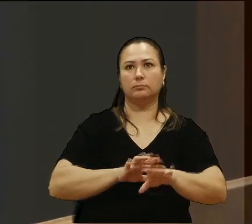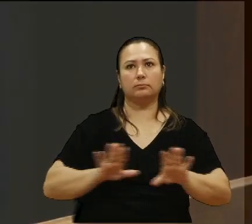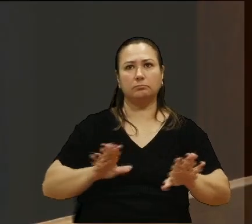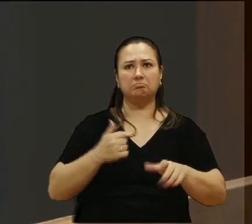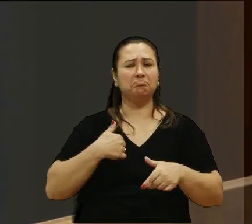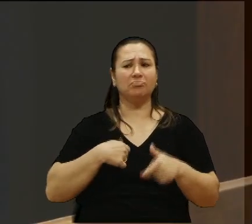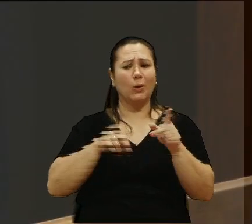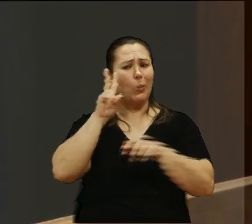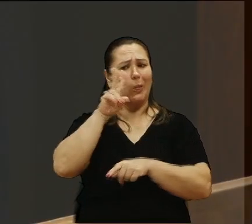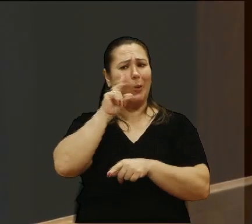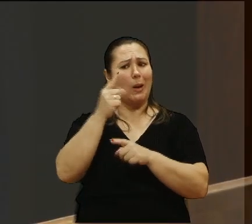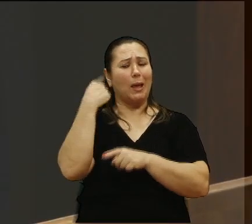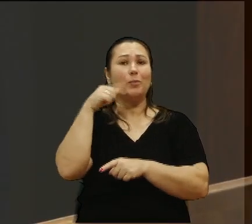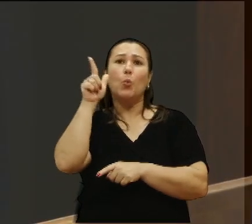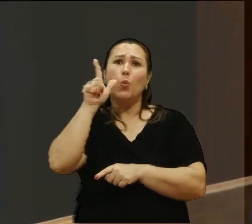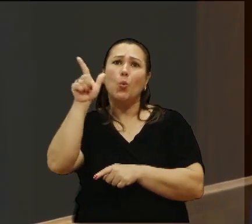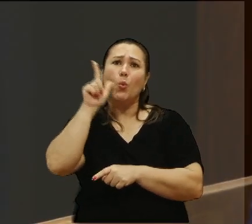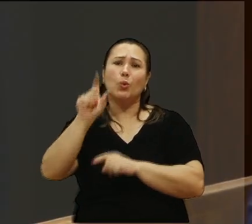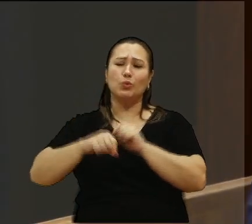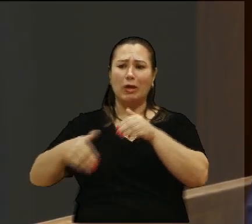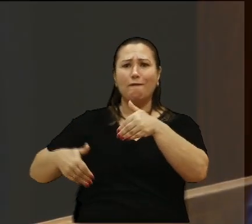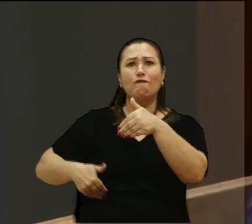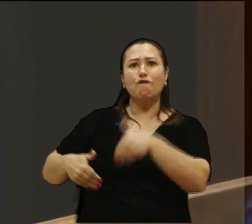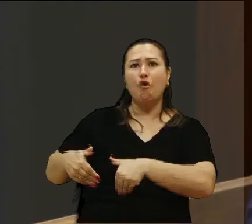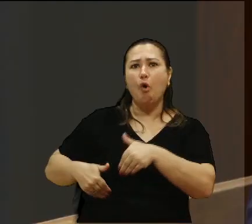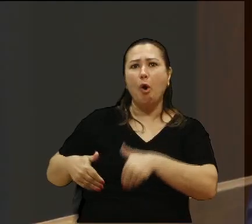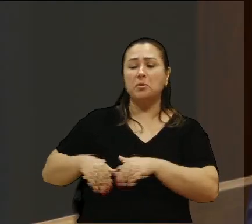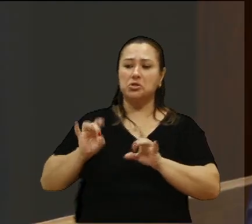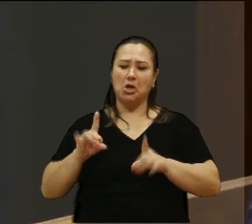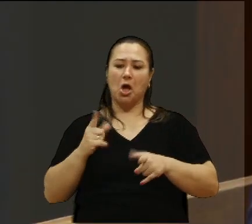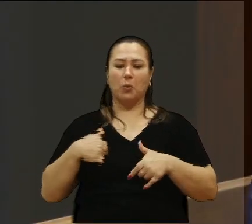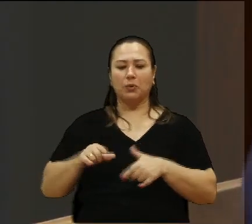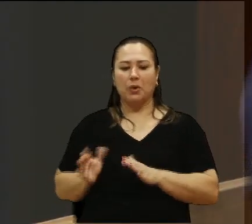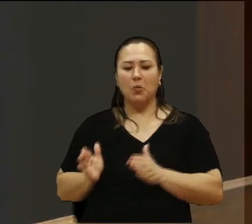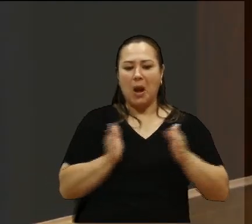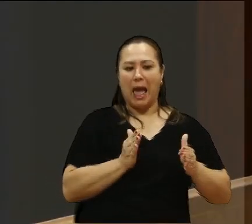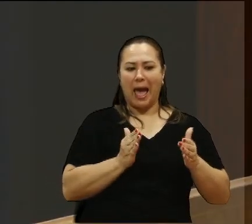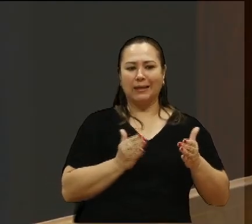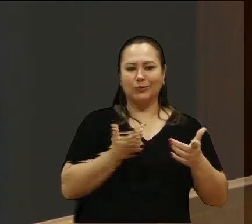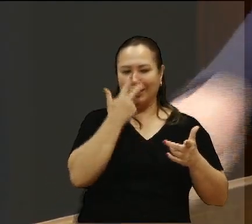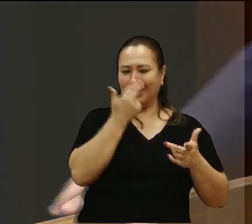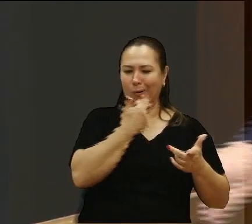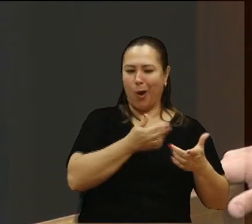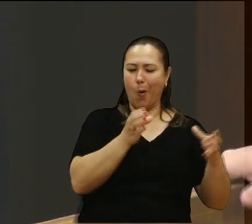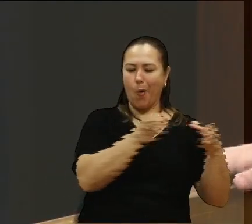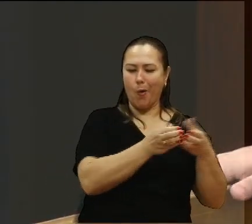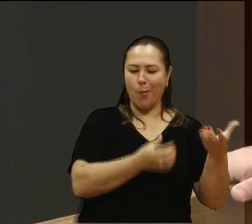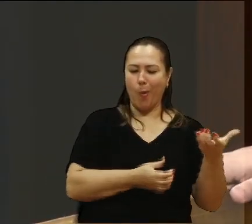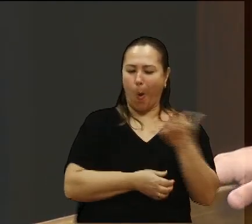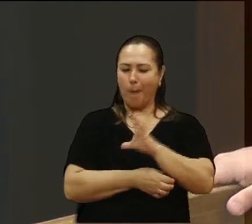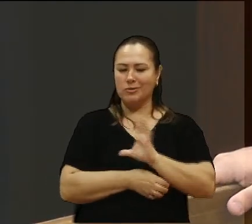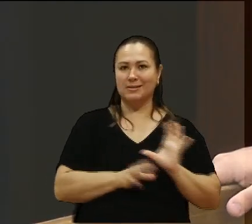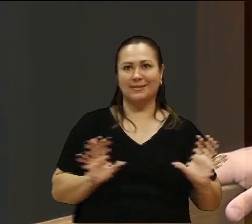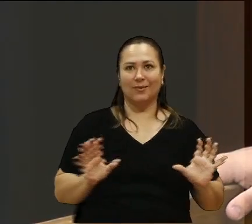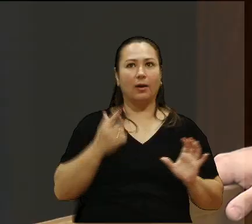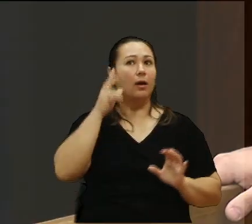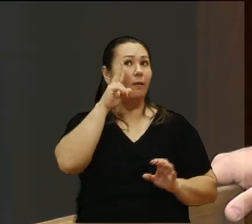não lembro, vereador Lucas, de fome só quando eu sou da oposição. Eu lembro de fome todo o tempo, vereador Capitão